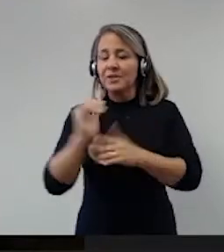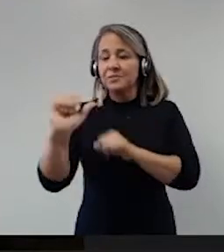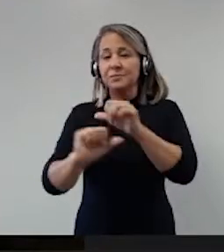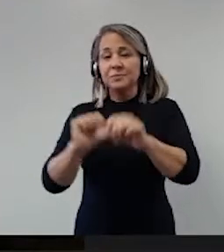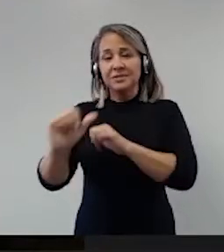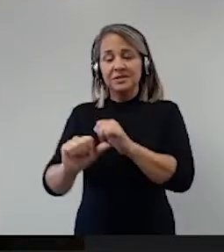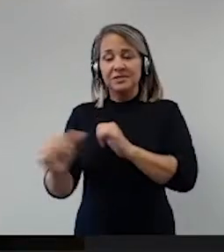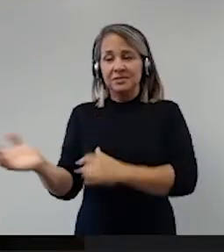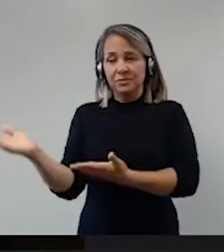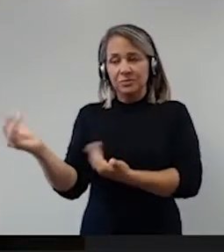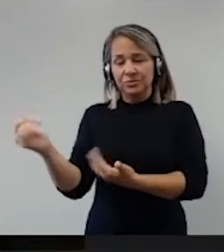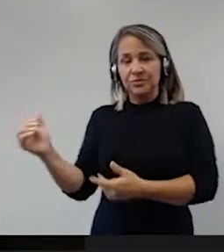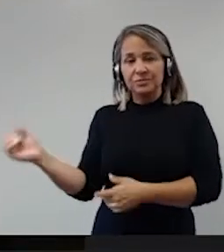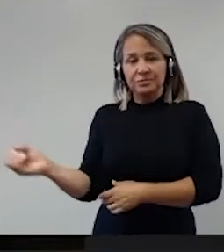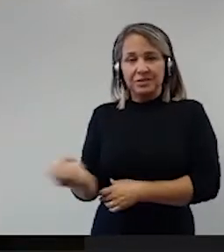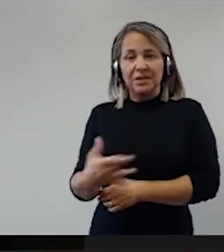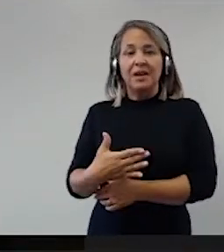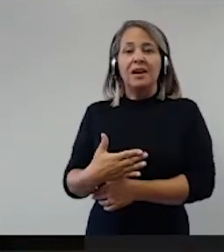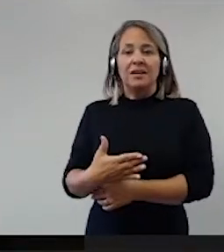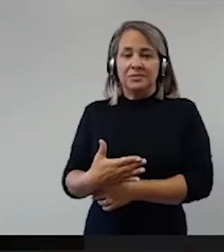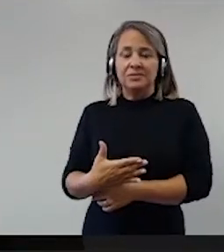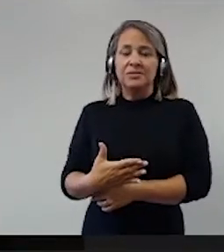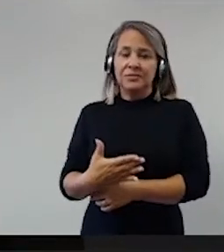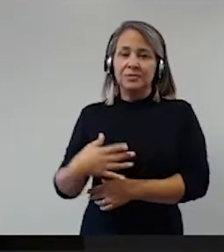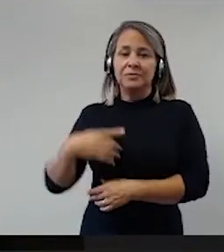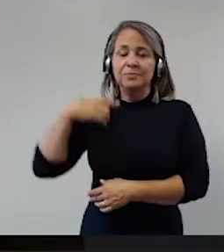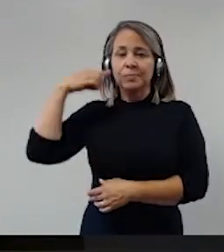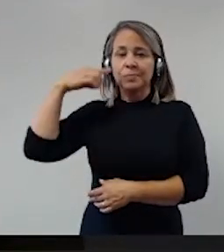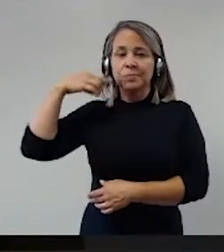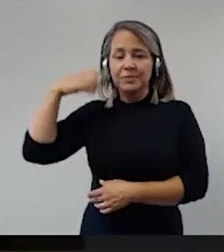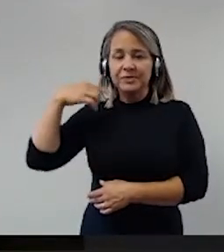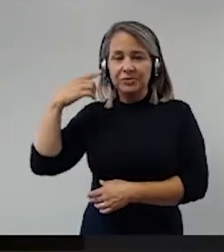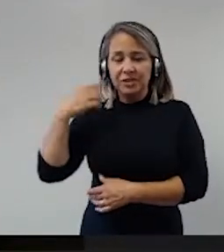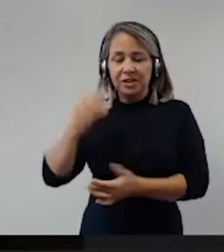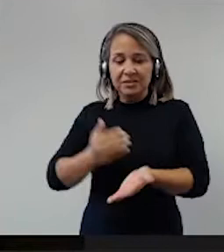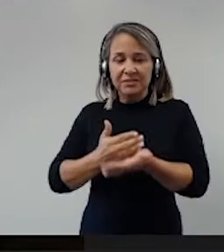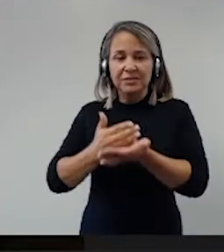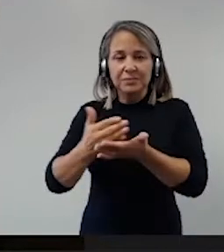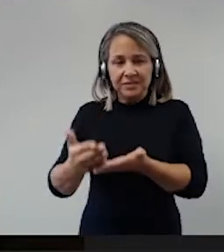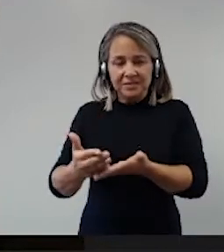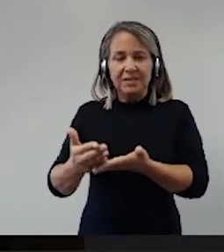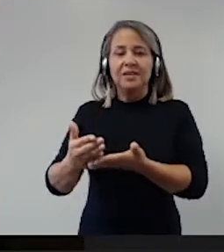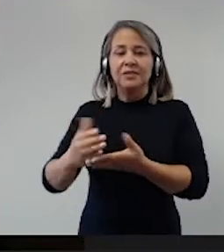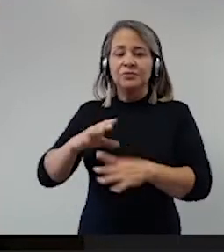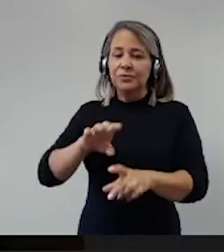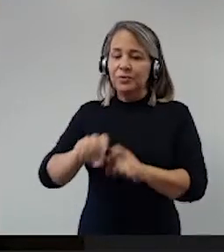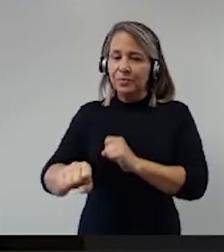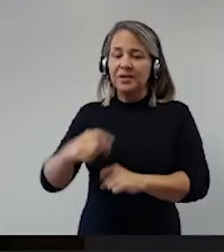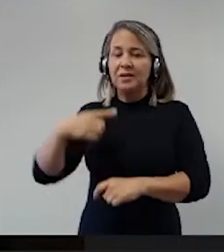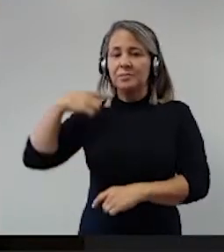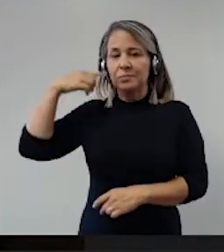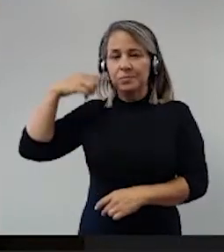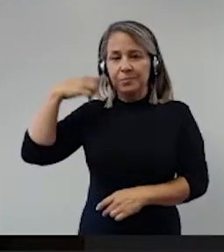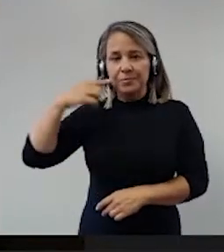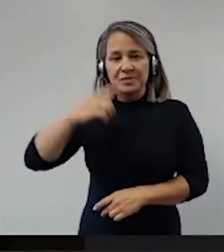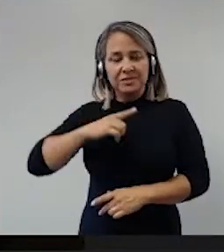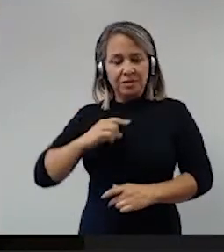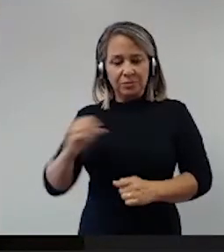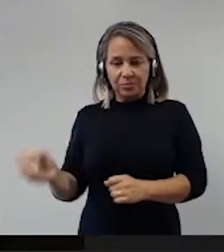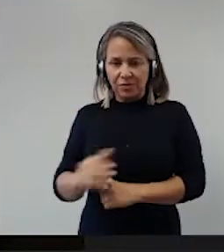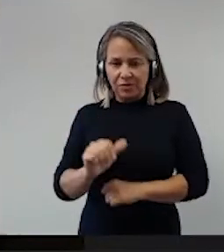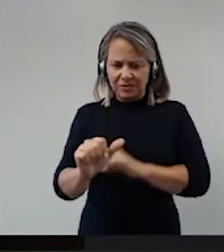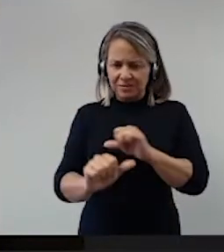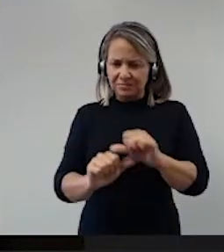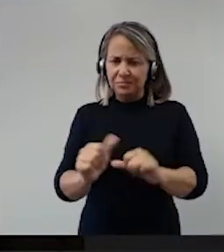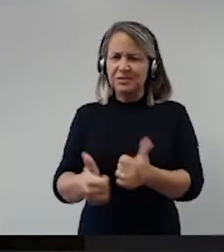com a jovem advocacia, aí, que vem com uma bagagem já de ter iniciado na advocacia, já com toda essa